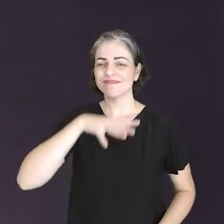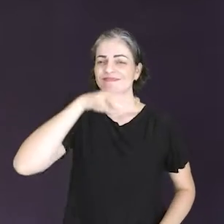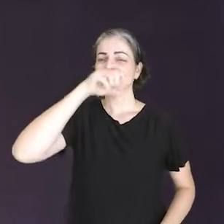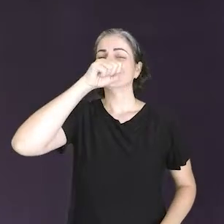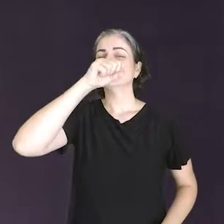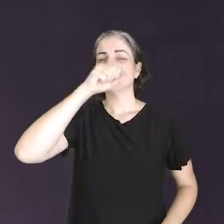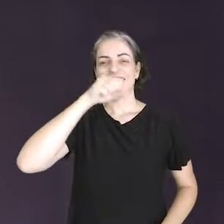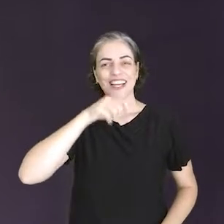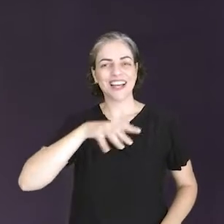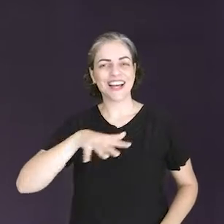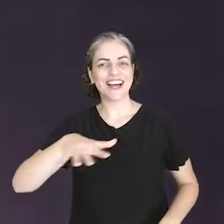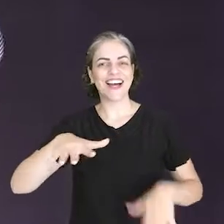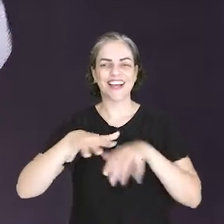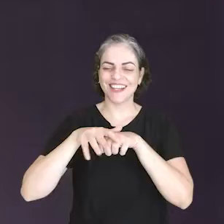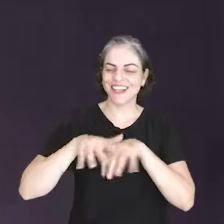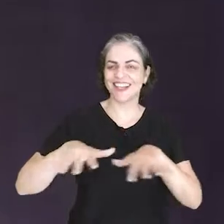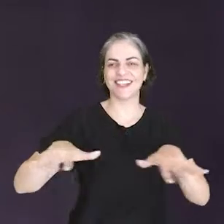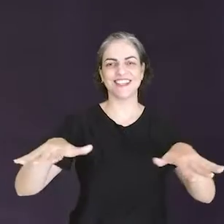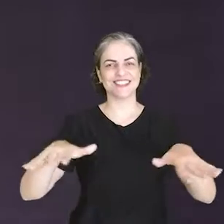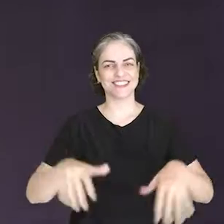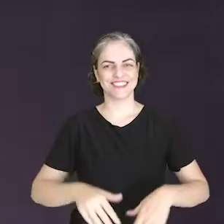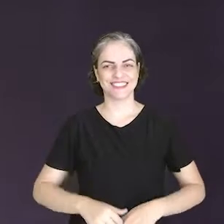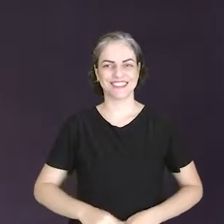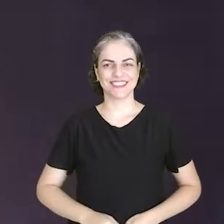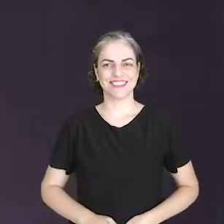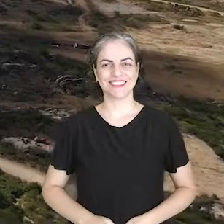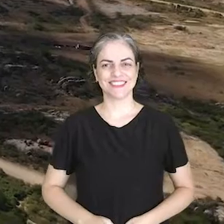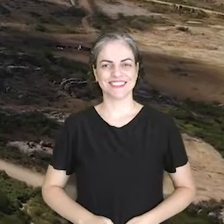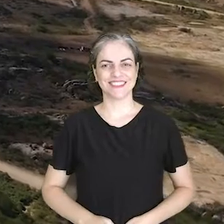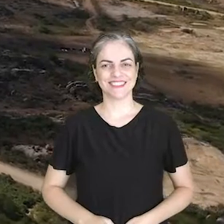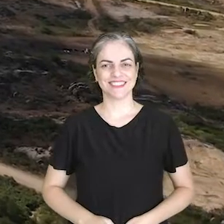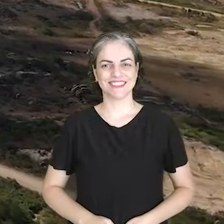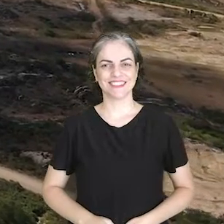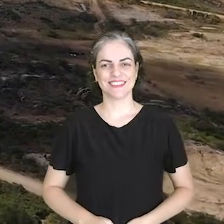um pulmão para oxigenar toda essa região.